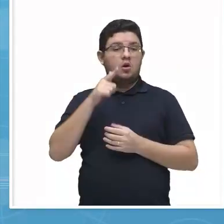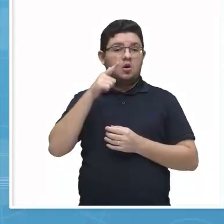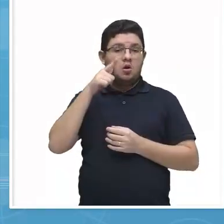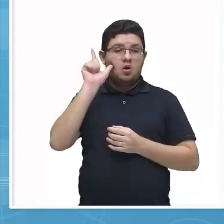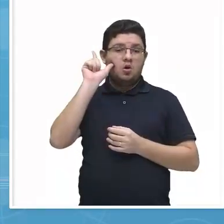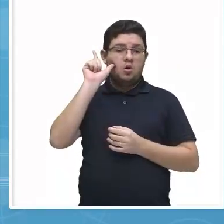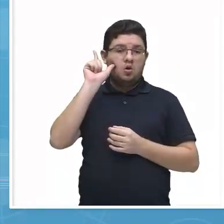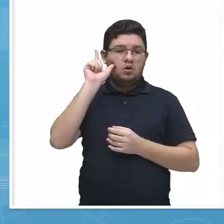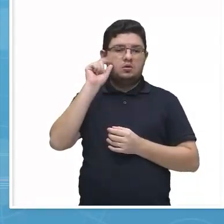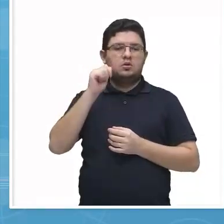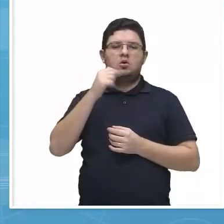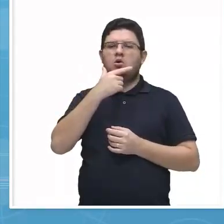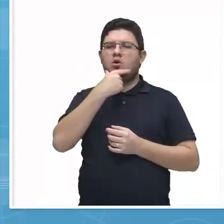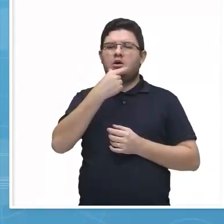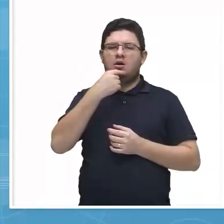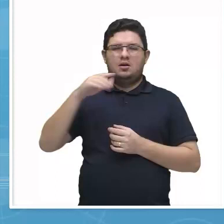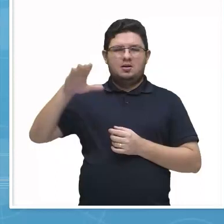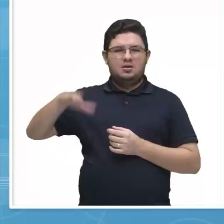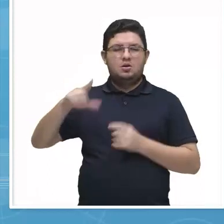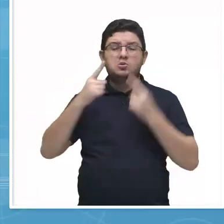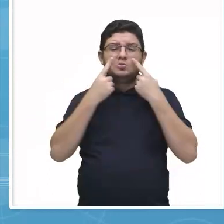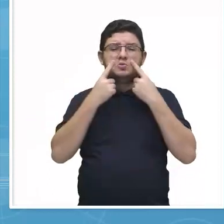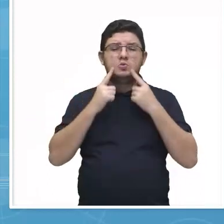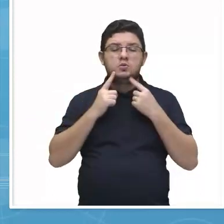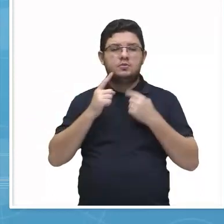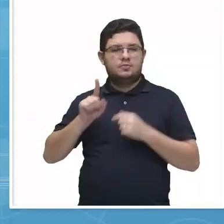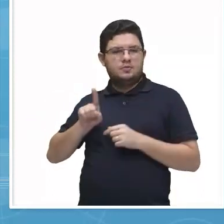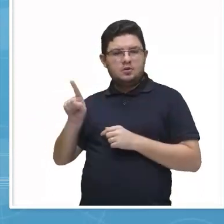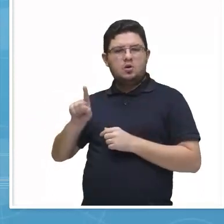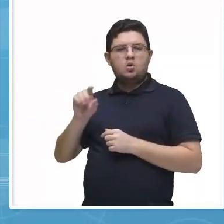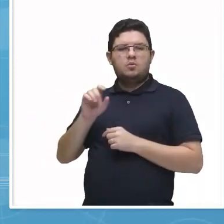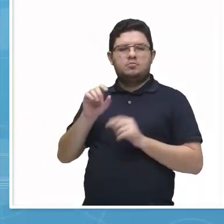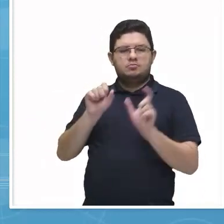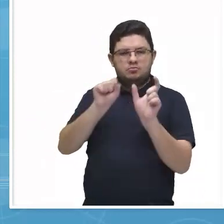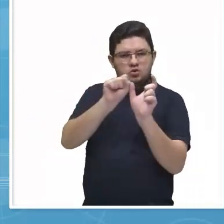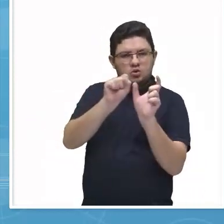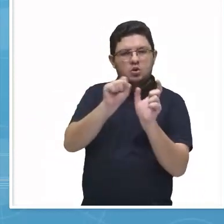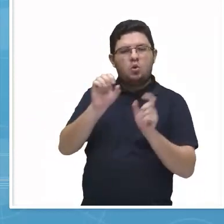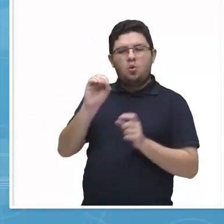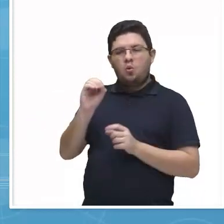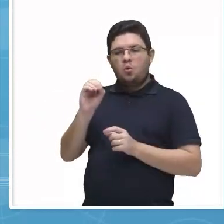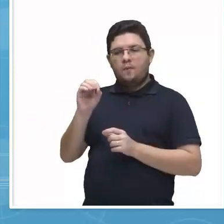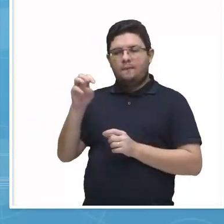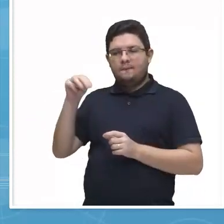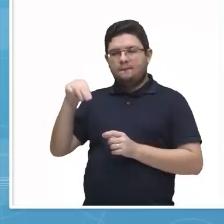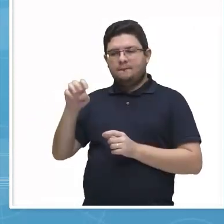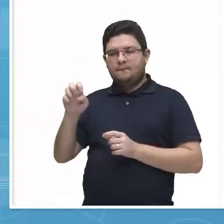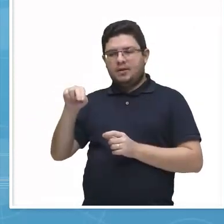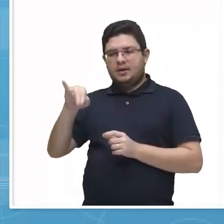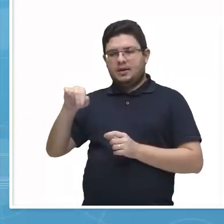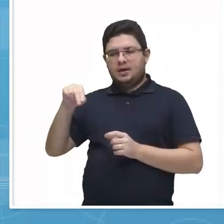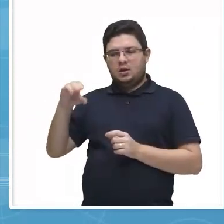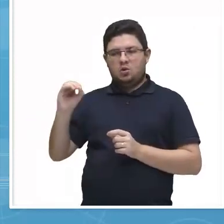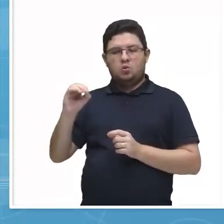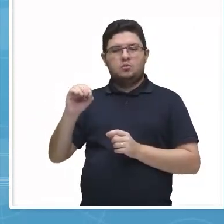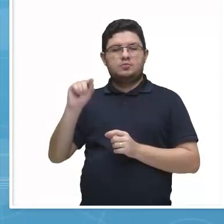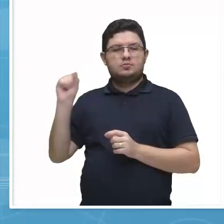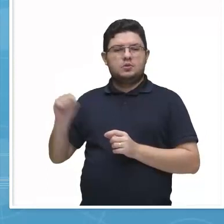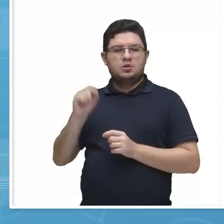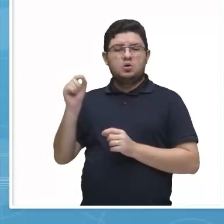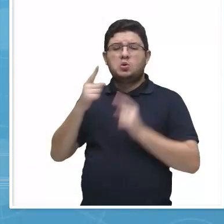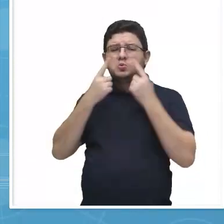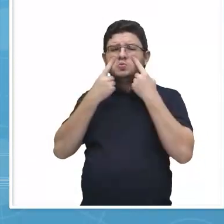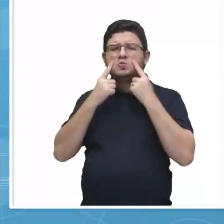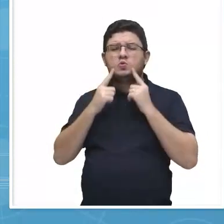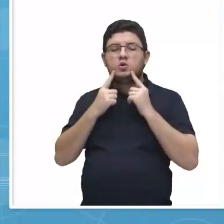já sabe, é o sujeito, o ser que pratica a ação. Eita, já coloquei 2 vezes. Chorou é o predicado. Chorar